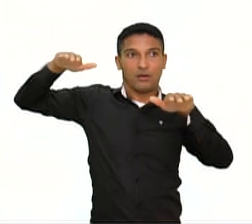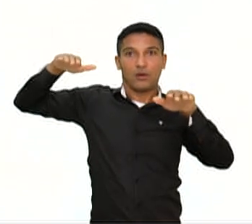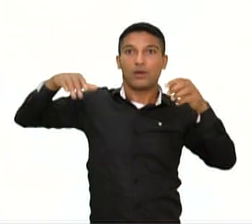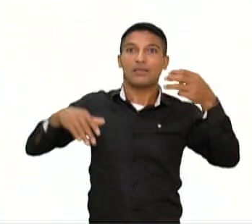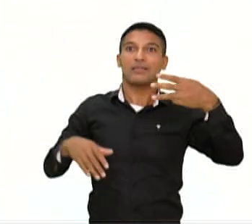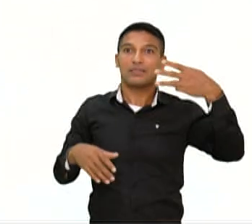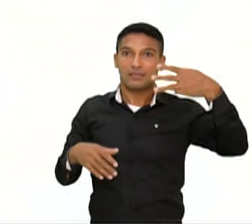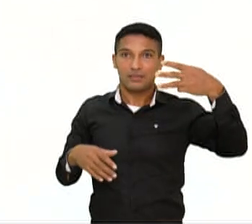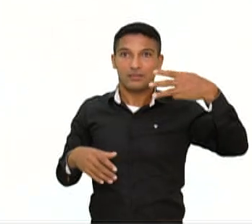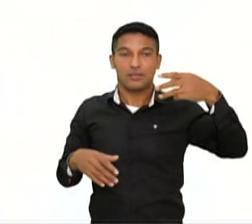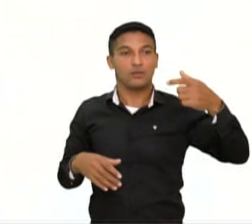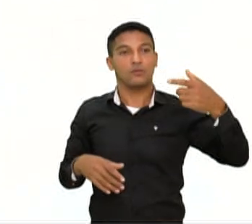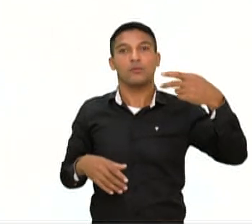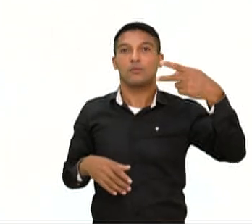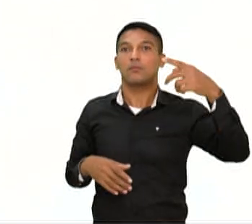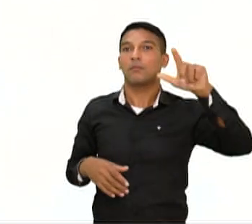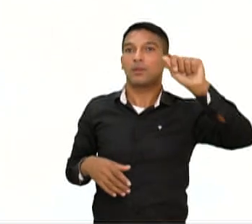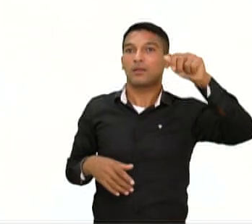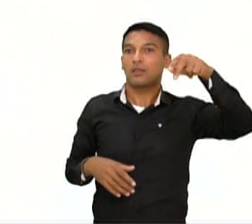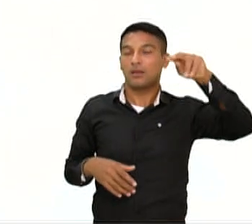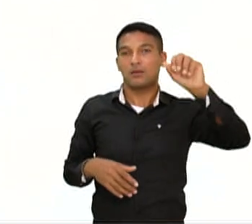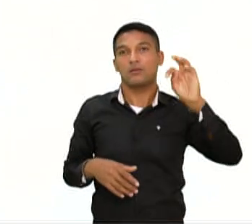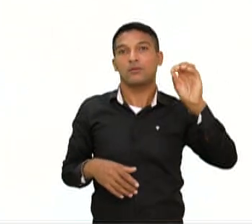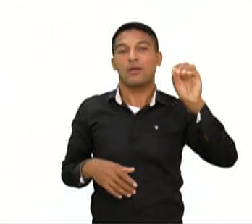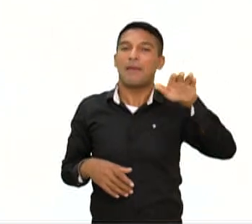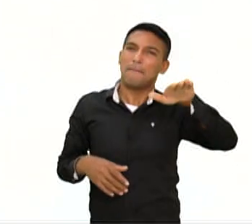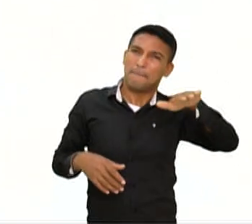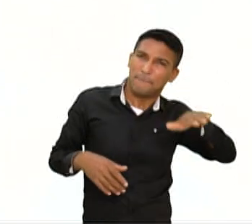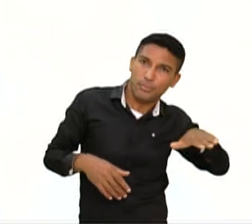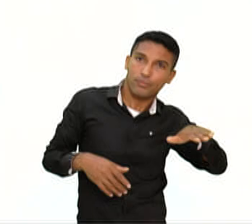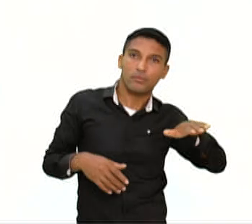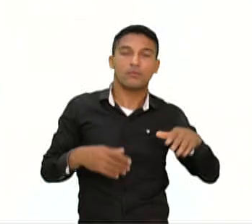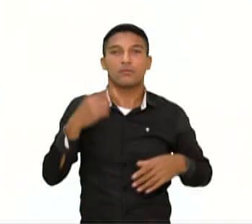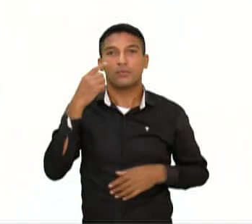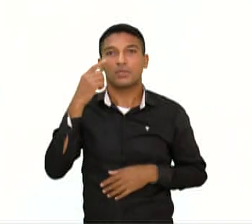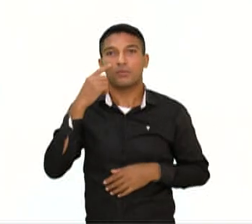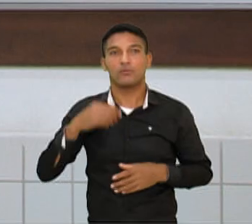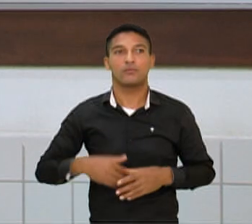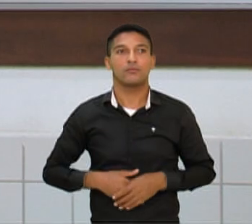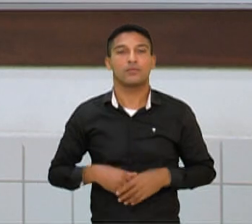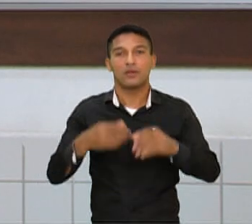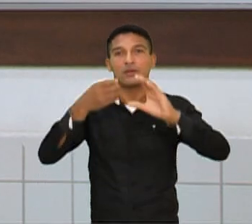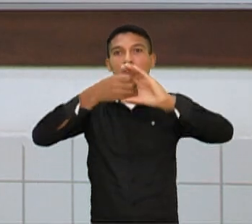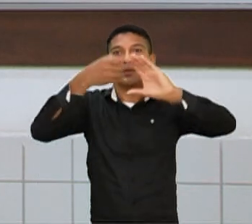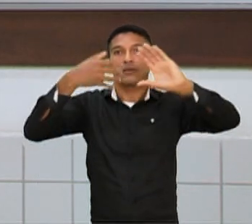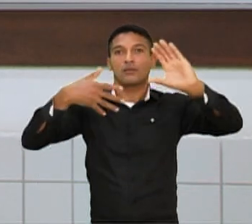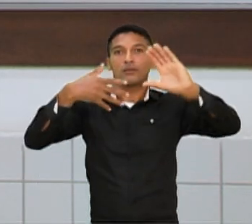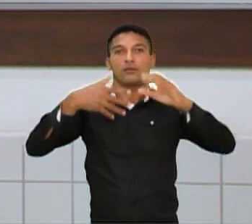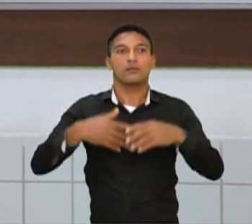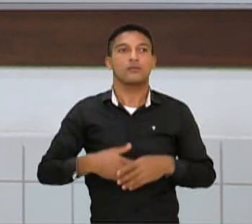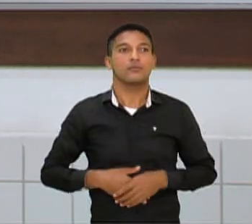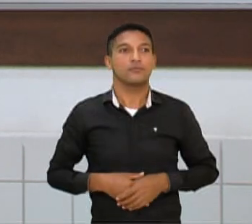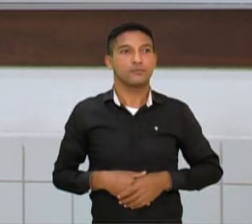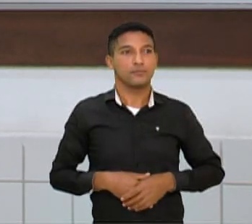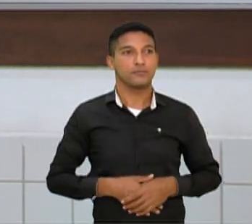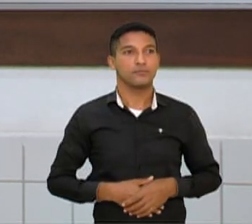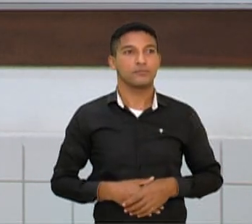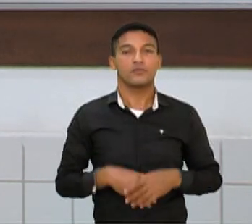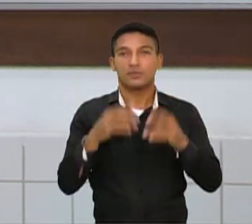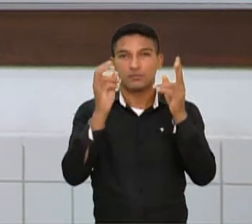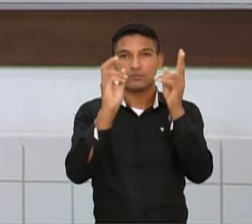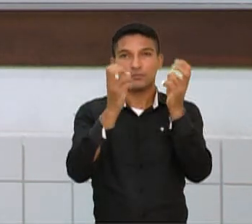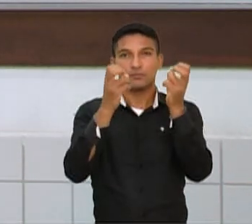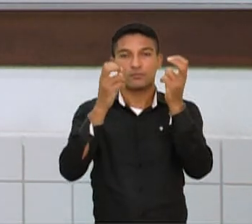se assenta numa altitude menor. Isso faz com que uma outra característica já possa ser percebida